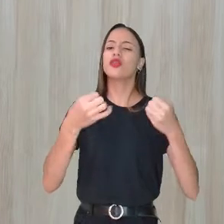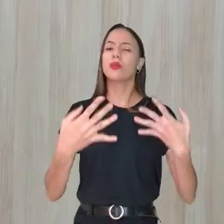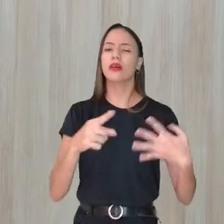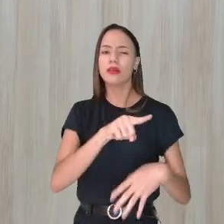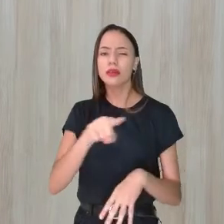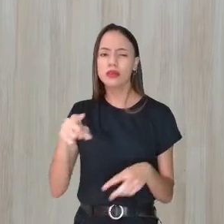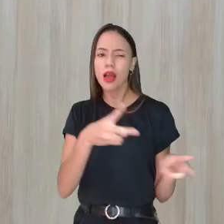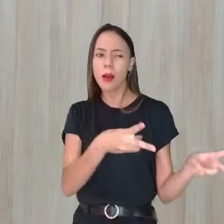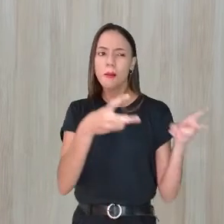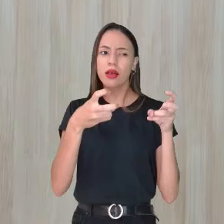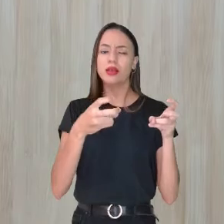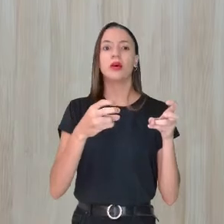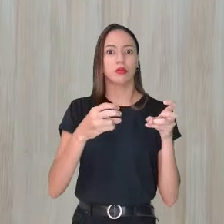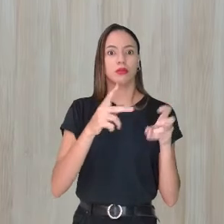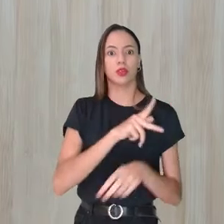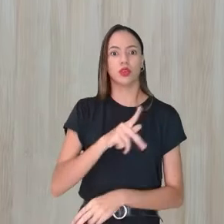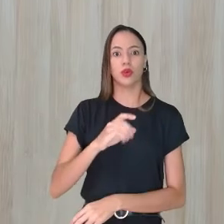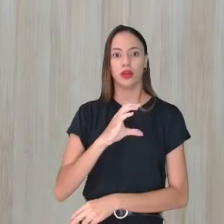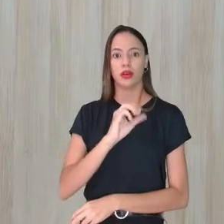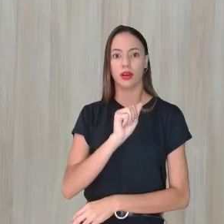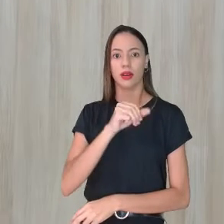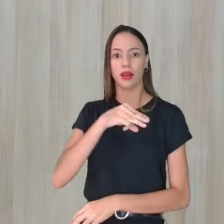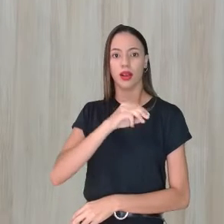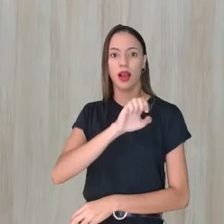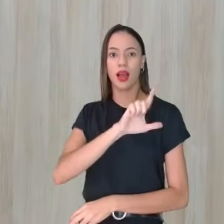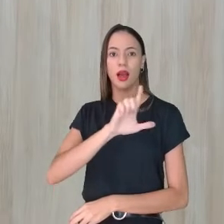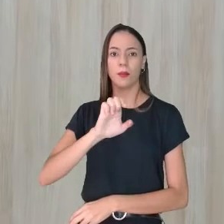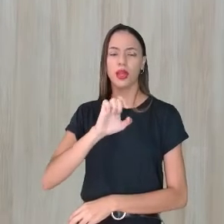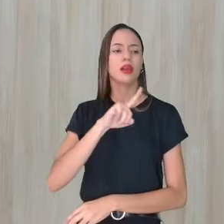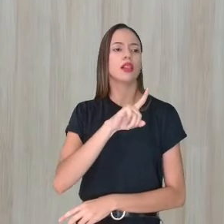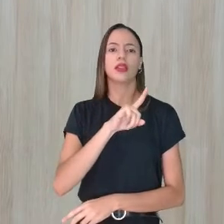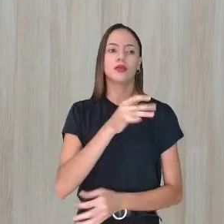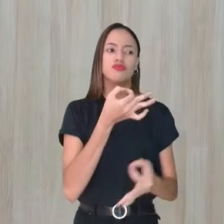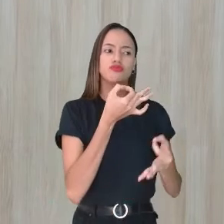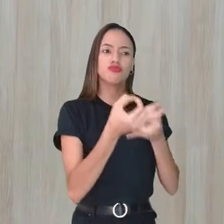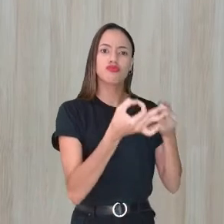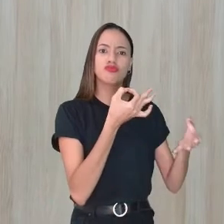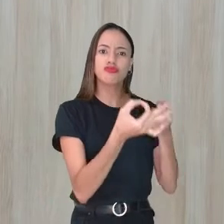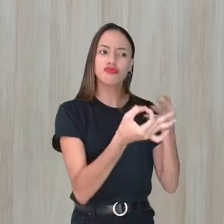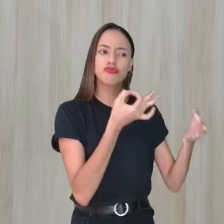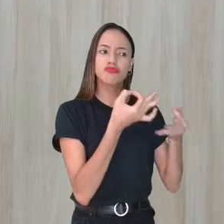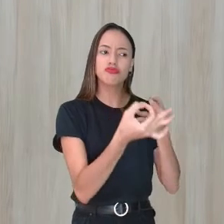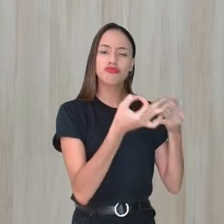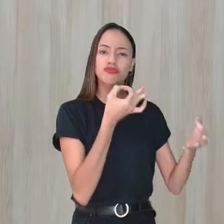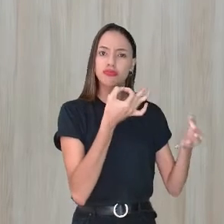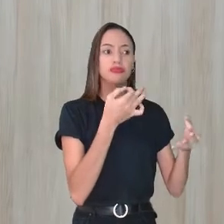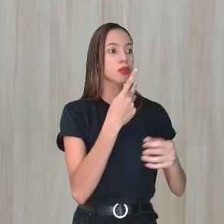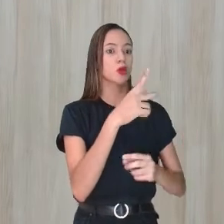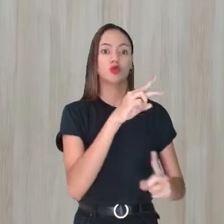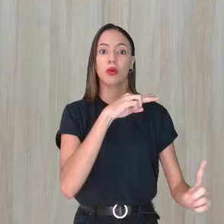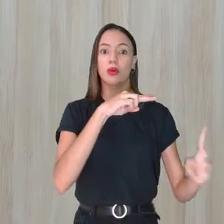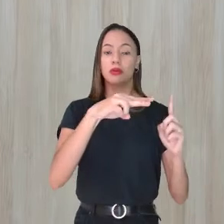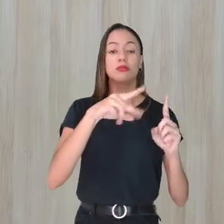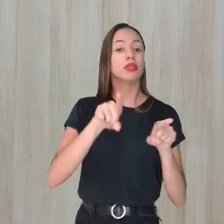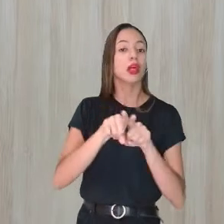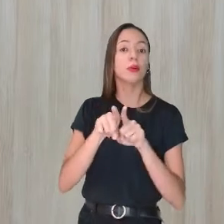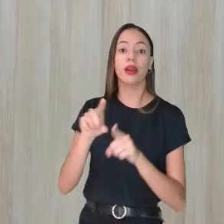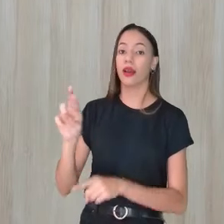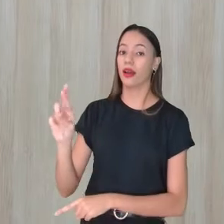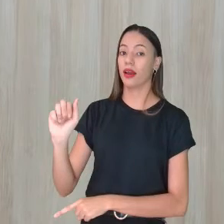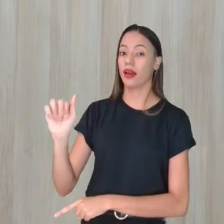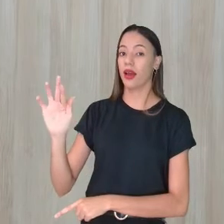da entrevista, Camille, não é, de certa forma, colocou seu ponto de vista, Rafa Matos